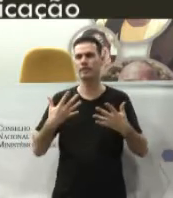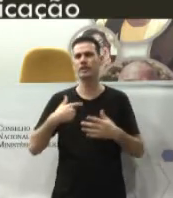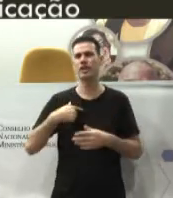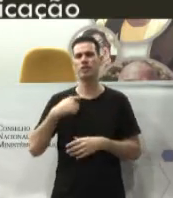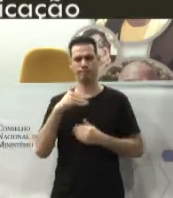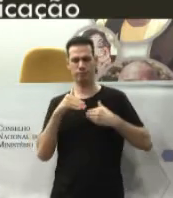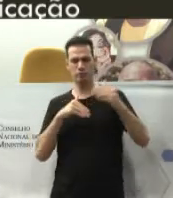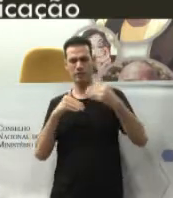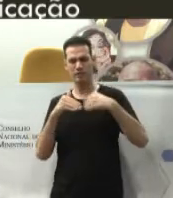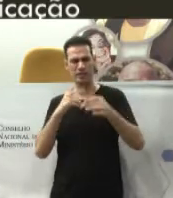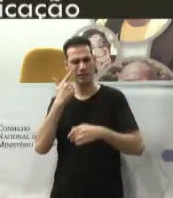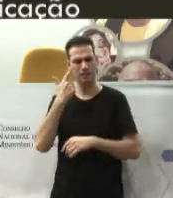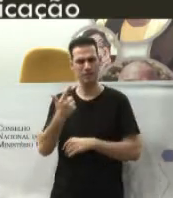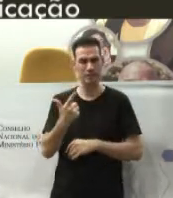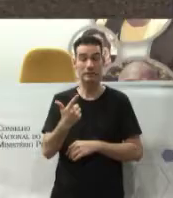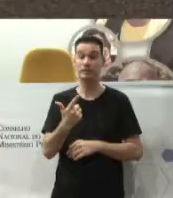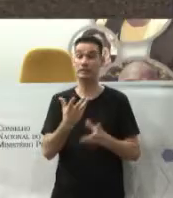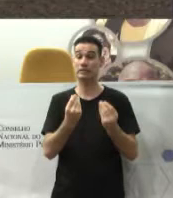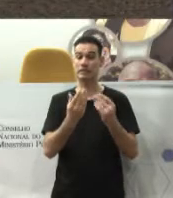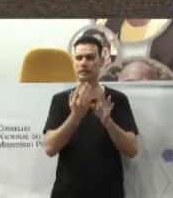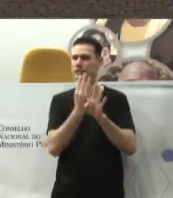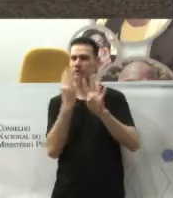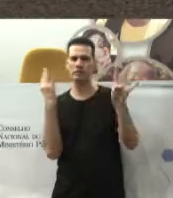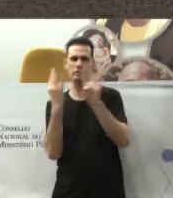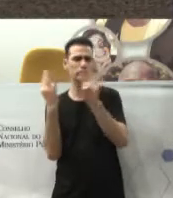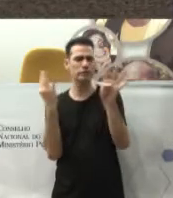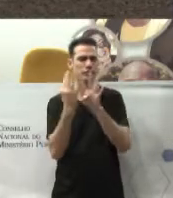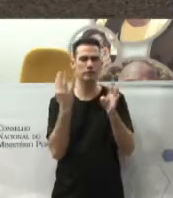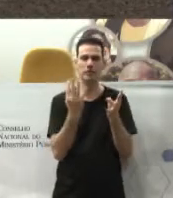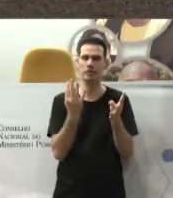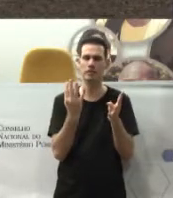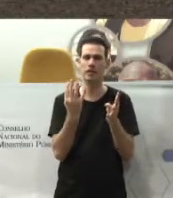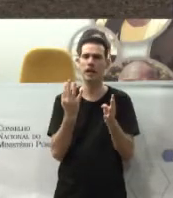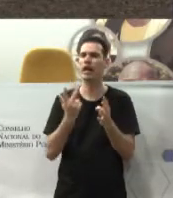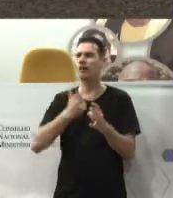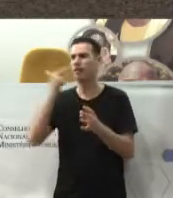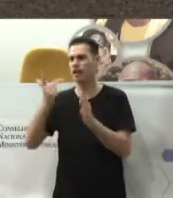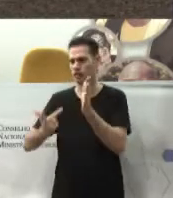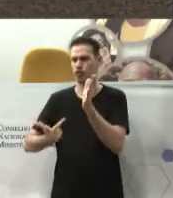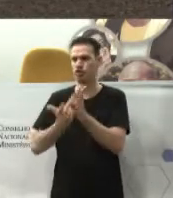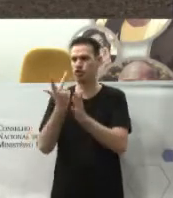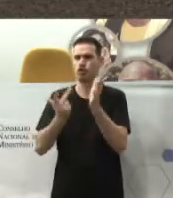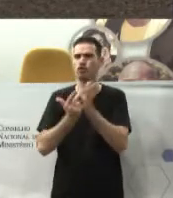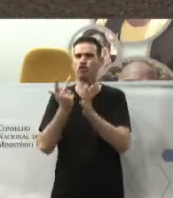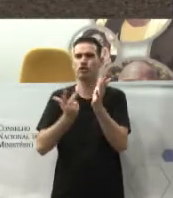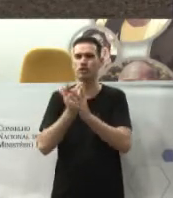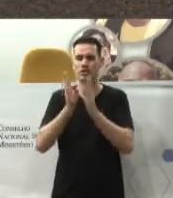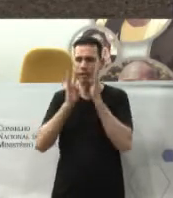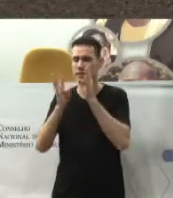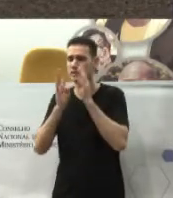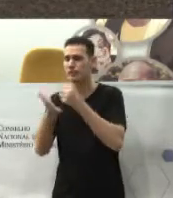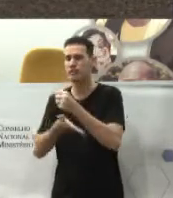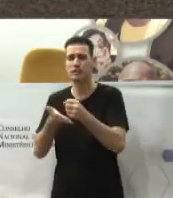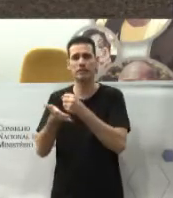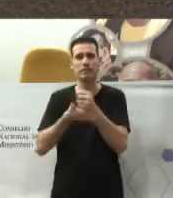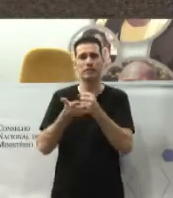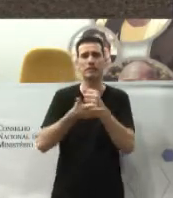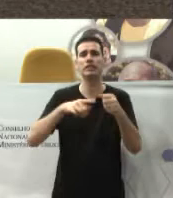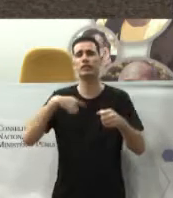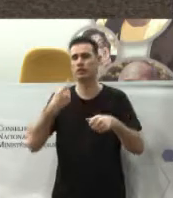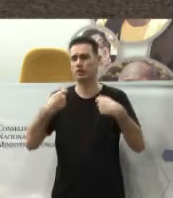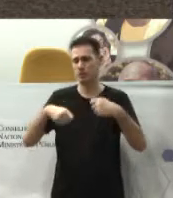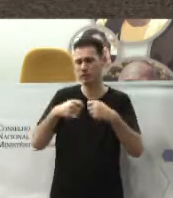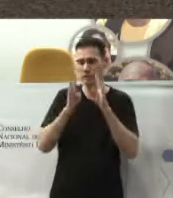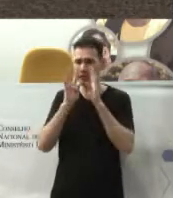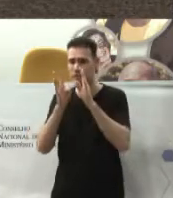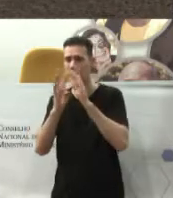comecei a lidar com a publicização dessas filas, a gente não tem como falar de cirurgia sem falar de atenção básica, porque a gente precisa de